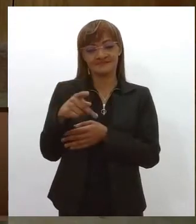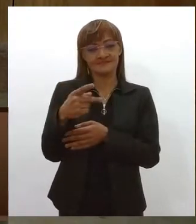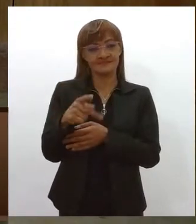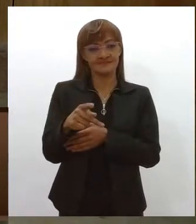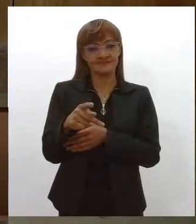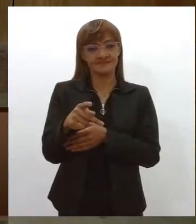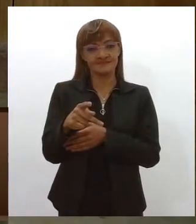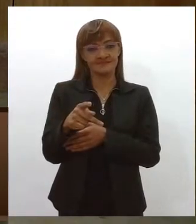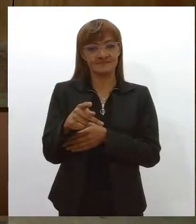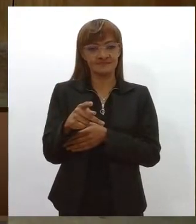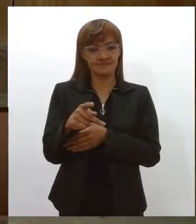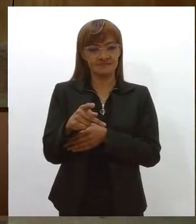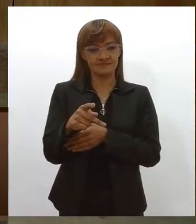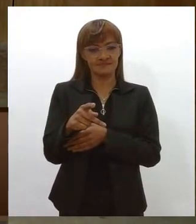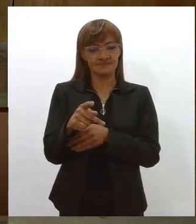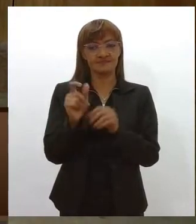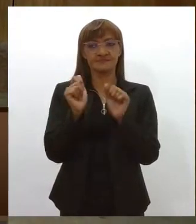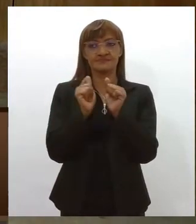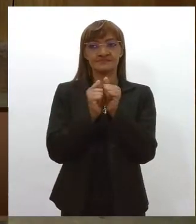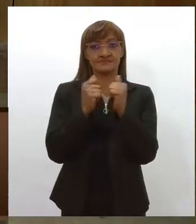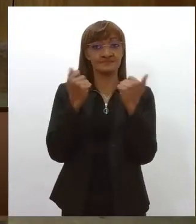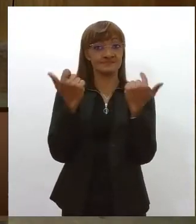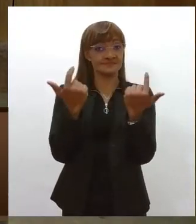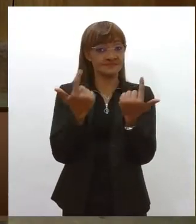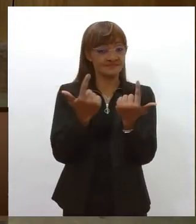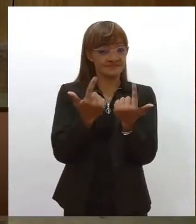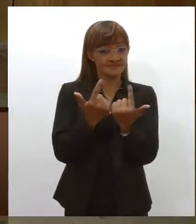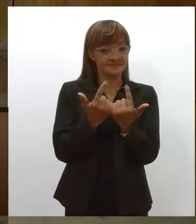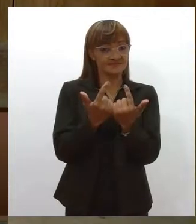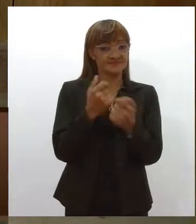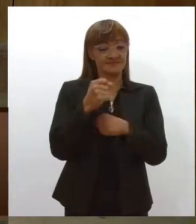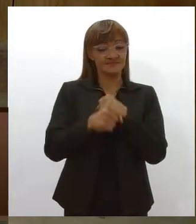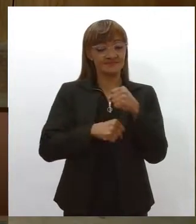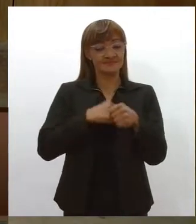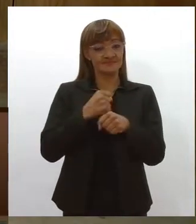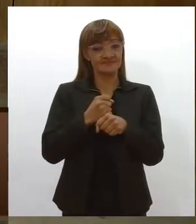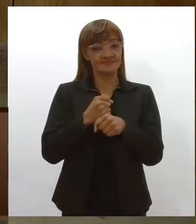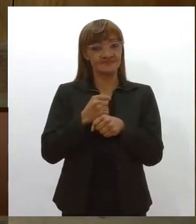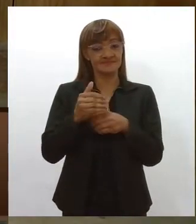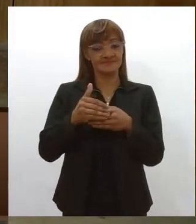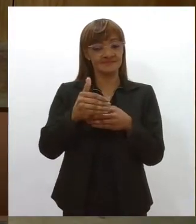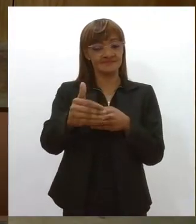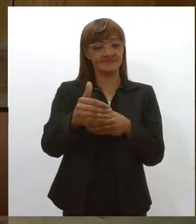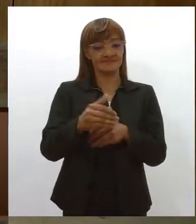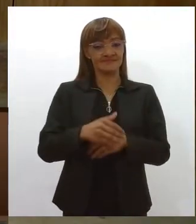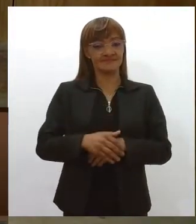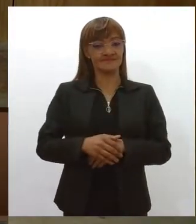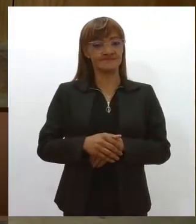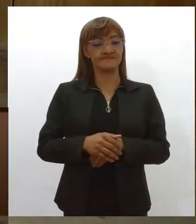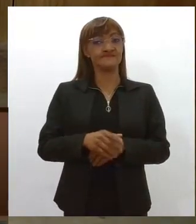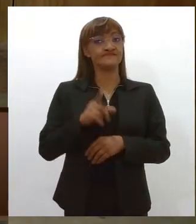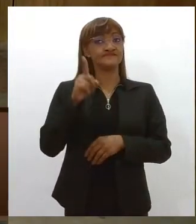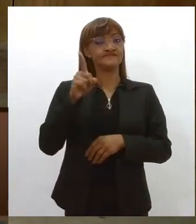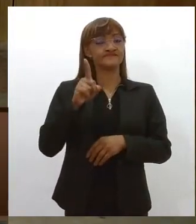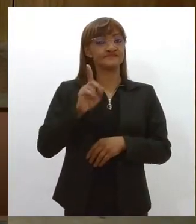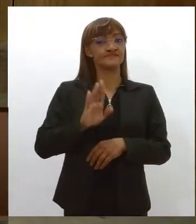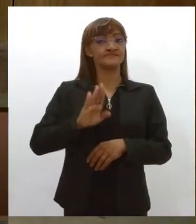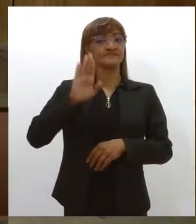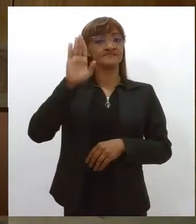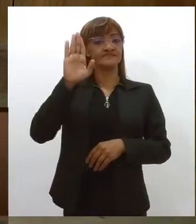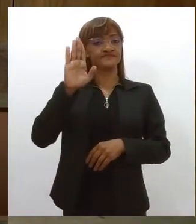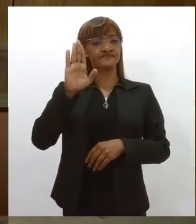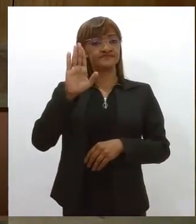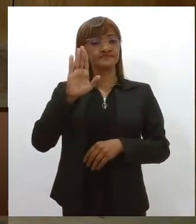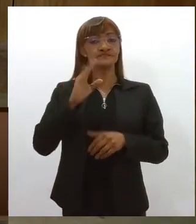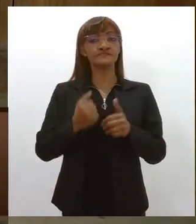melhor dizendo, aqui na Assembleia Legislativa a partir do ano que vem. E você, durante a sua campanha, você levantou algumas bandeiras